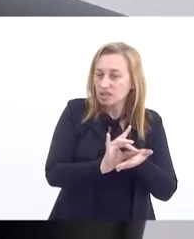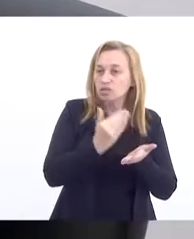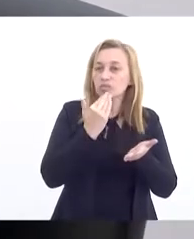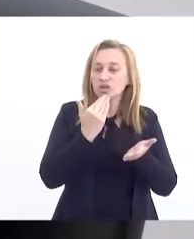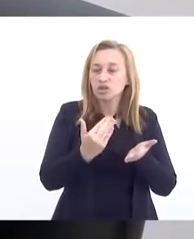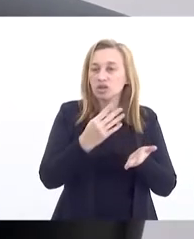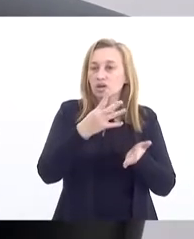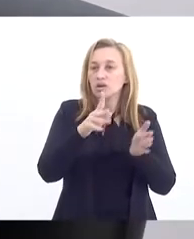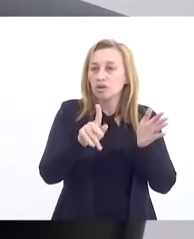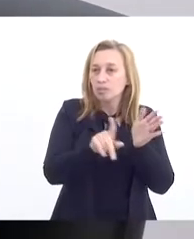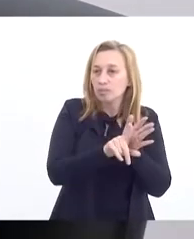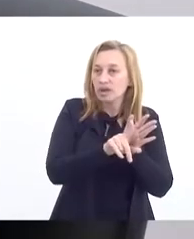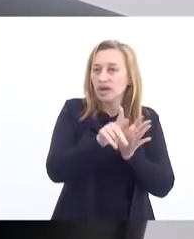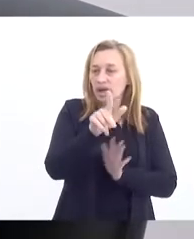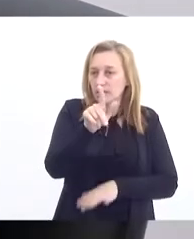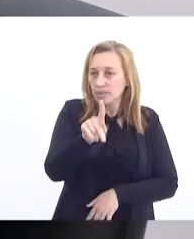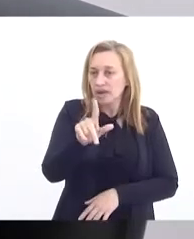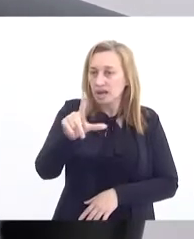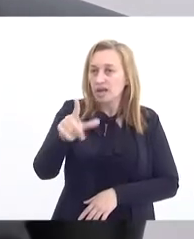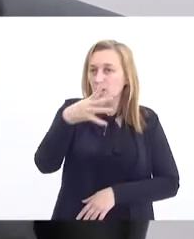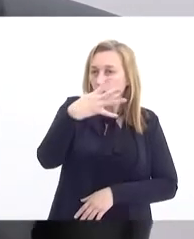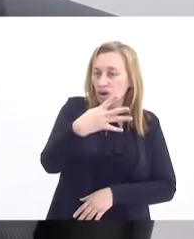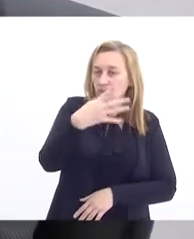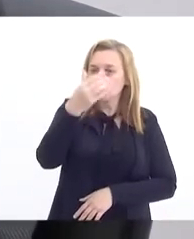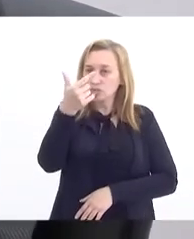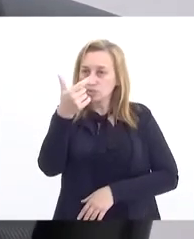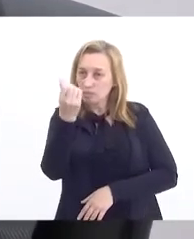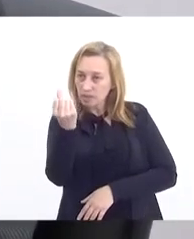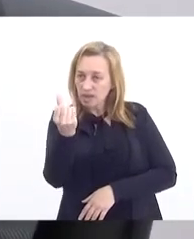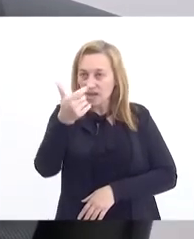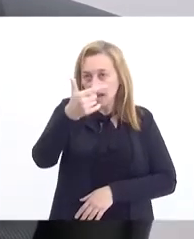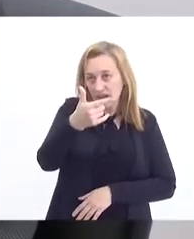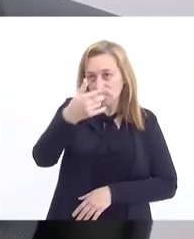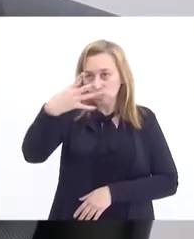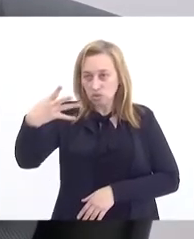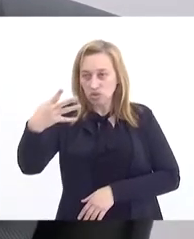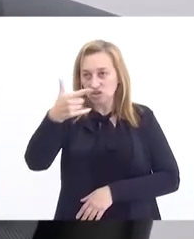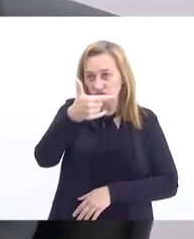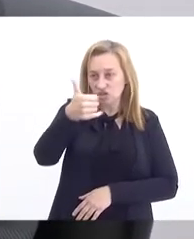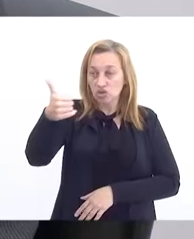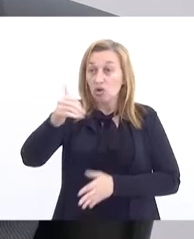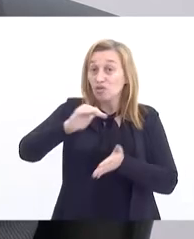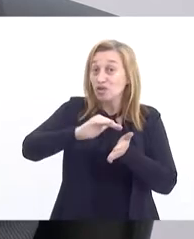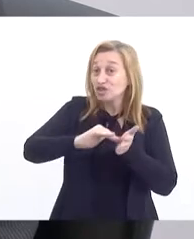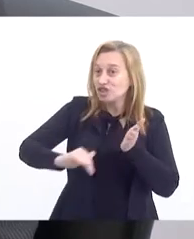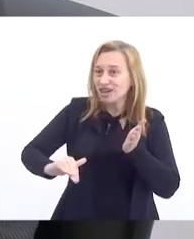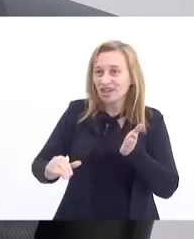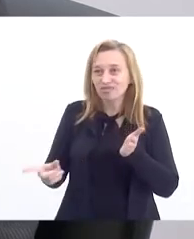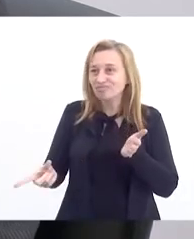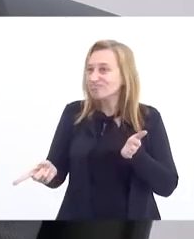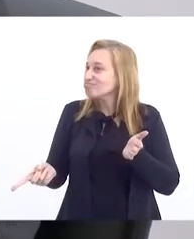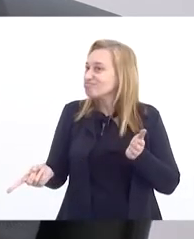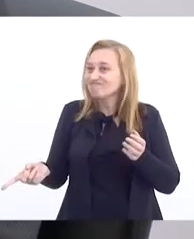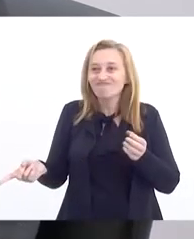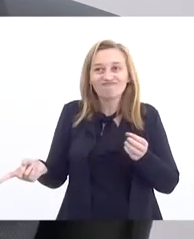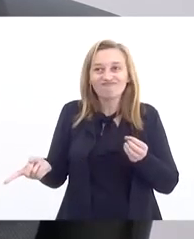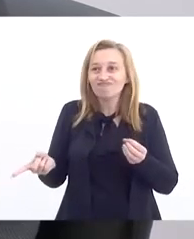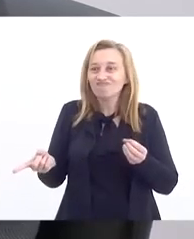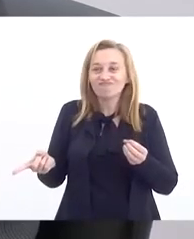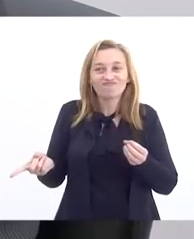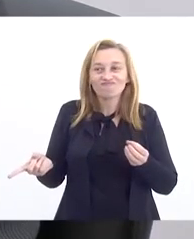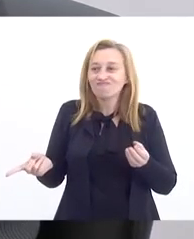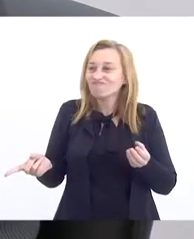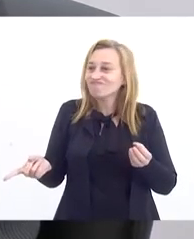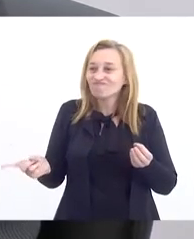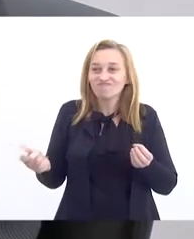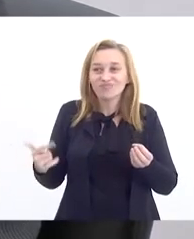PL 4614 de 21. O 4614 isso. Foi retirado em definitivo. Então não há isso, mais